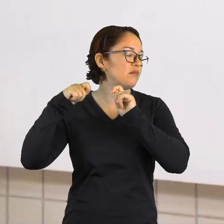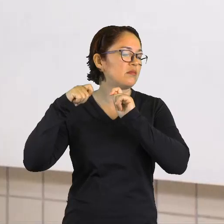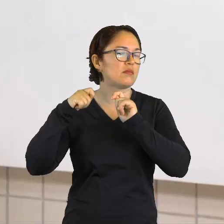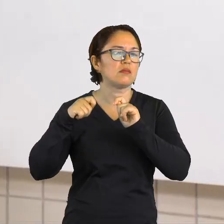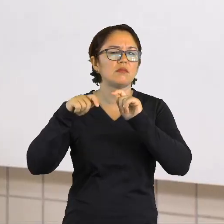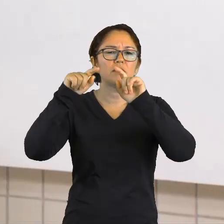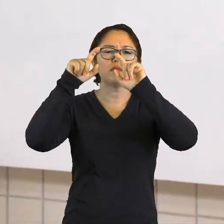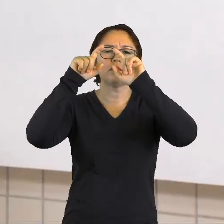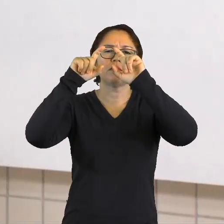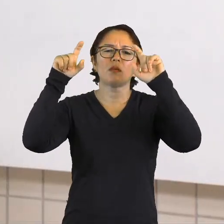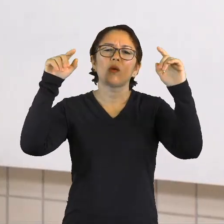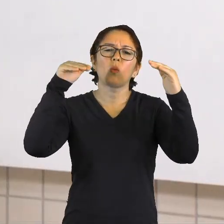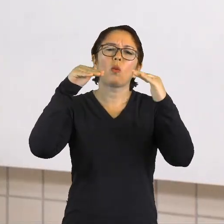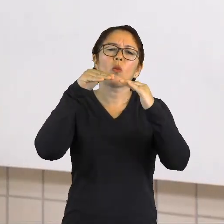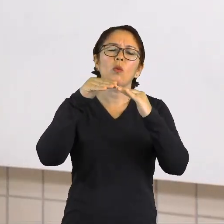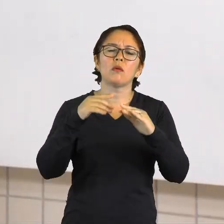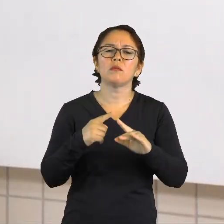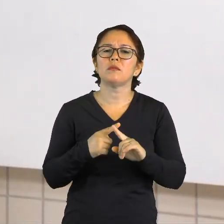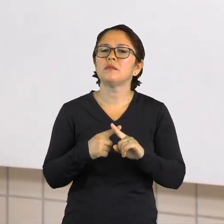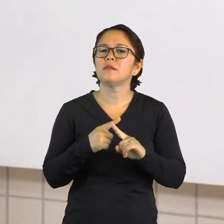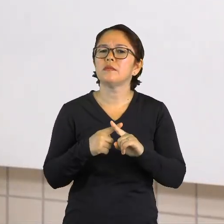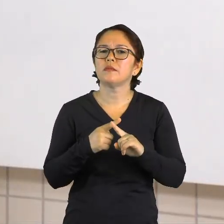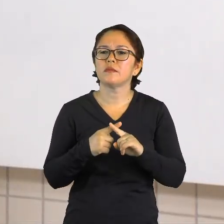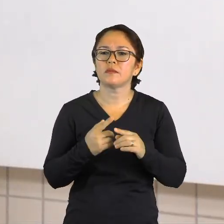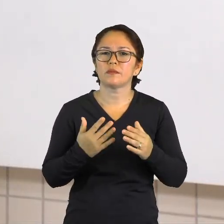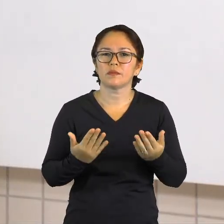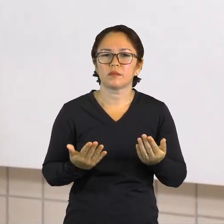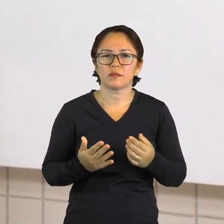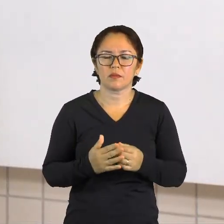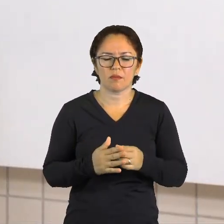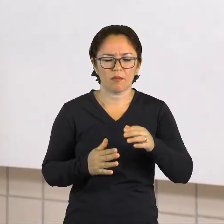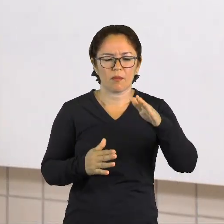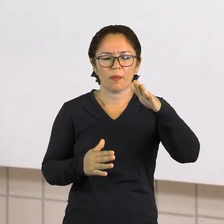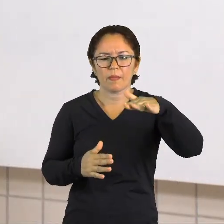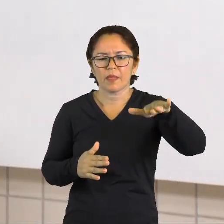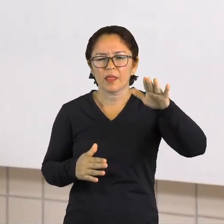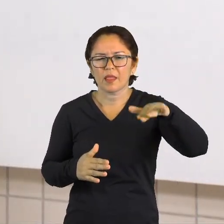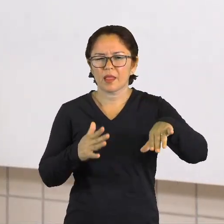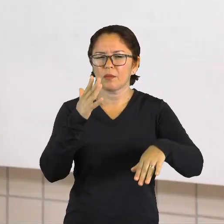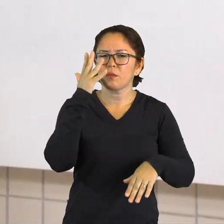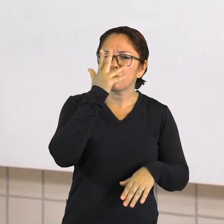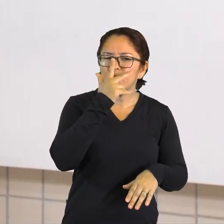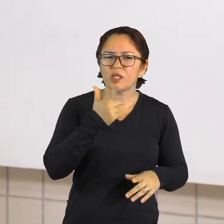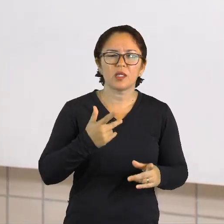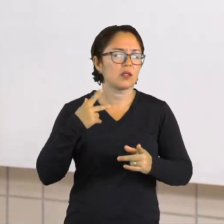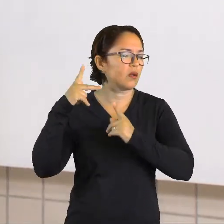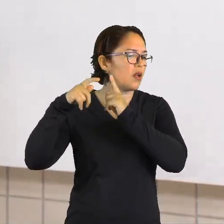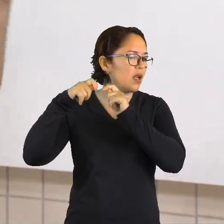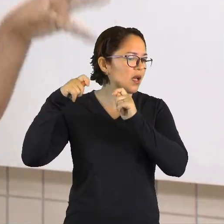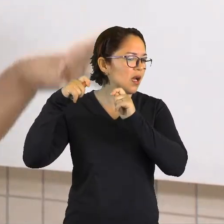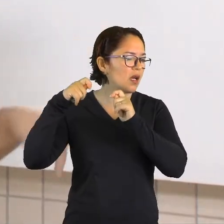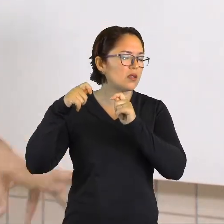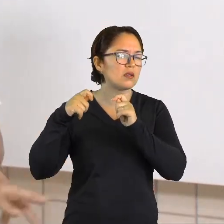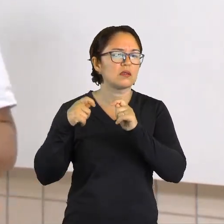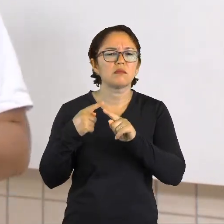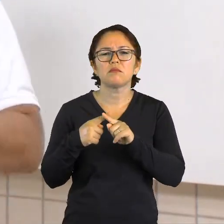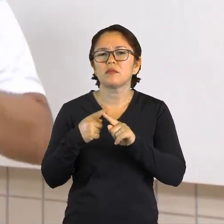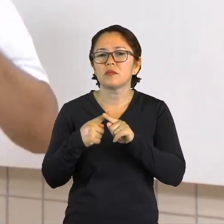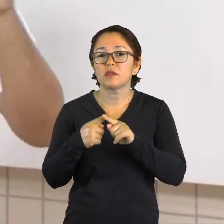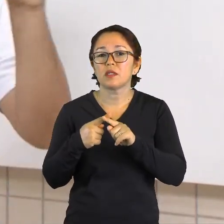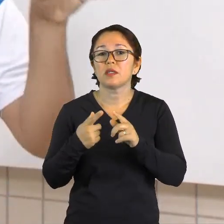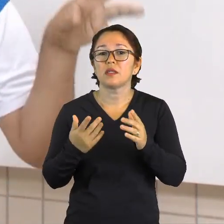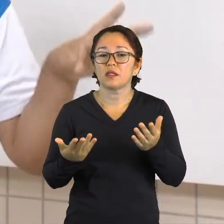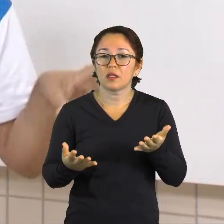esse? Menina Bonita do Laço de Fita. Por que menina bonita? Por que laço de fita? Aí você vai voltar lá na